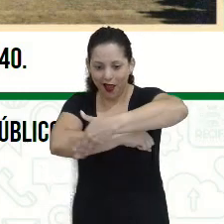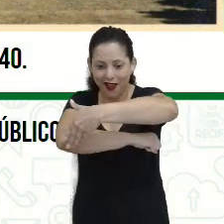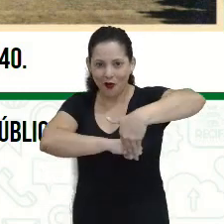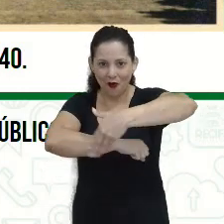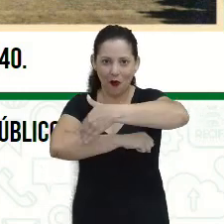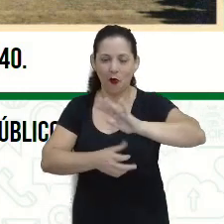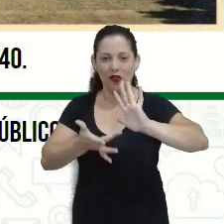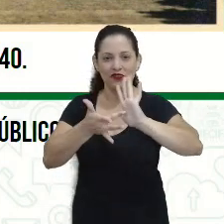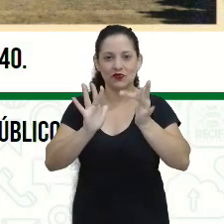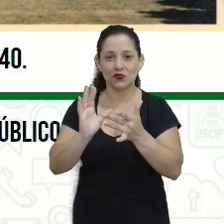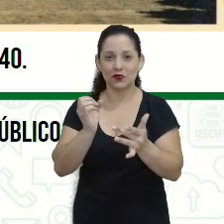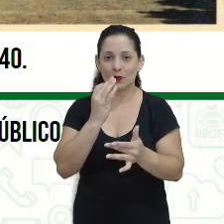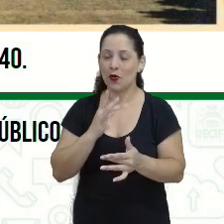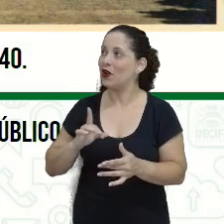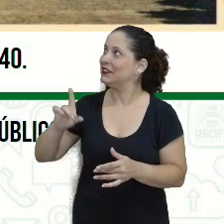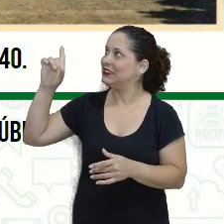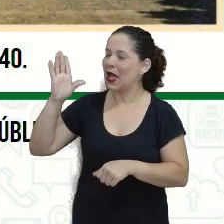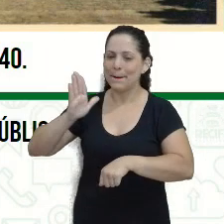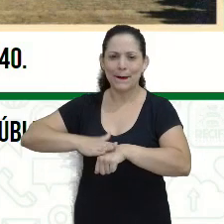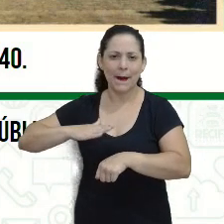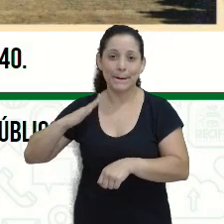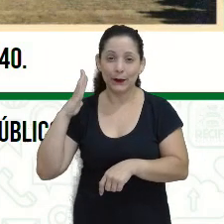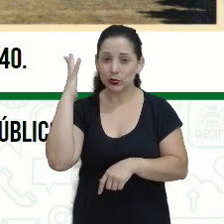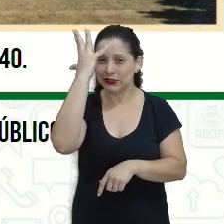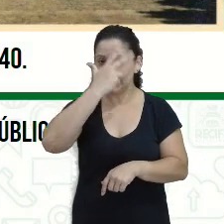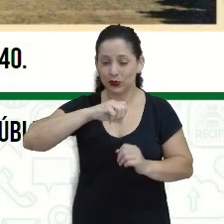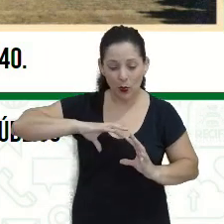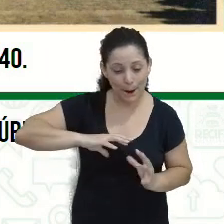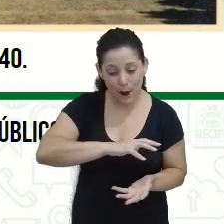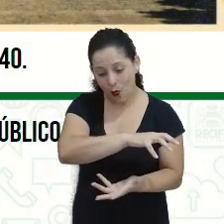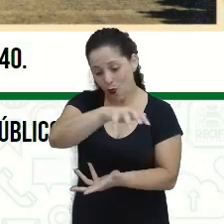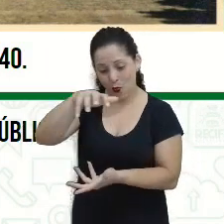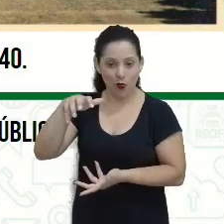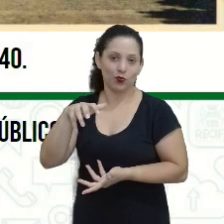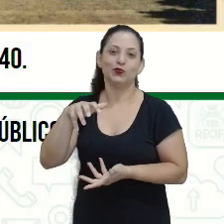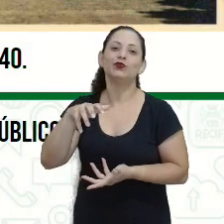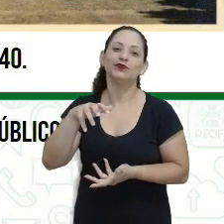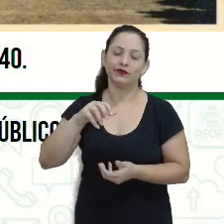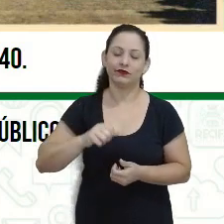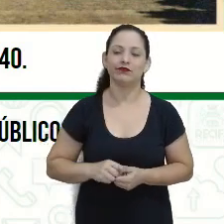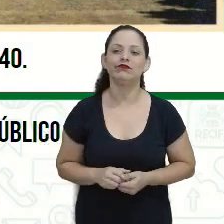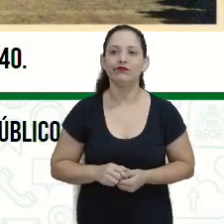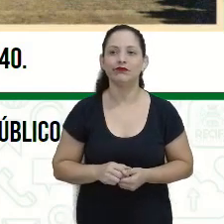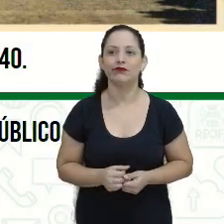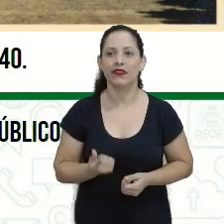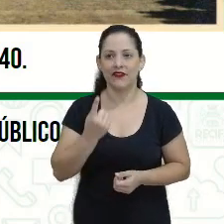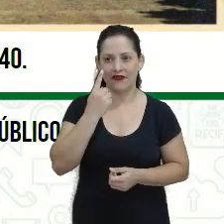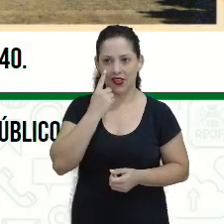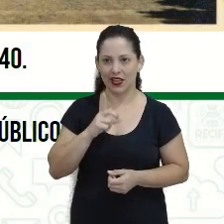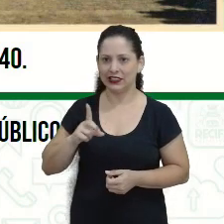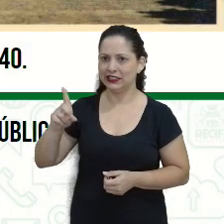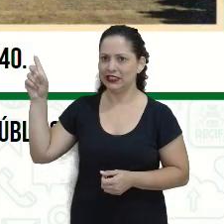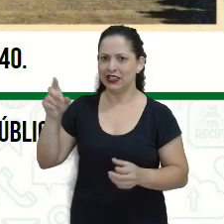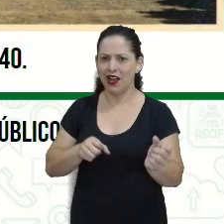mais bonita do mundo, não é do Brasil não, é do mundo. Aí ao lado está uma imagem dela